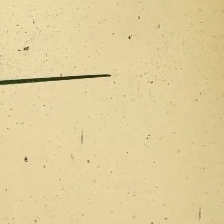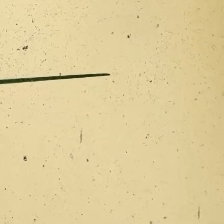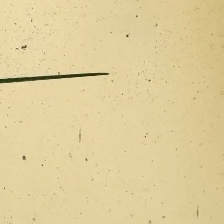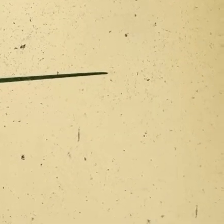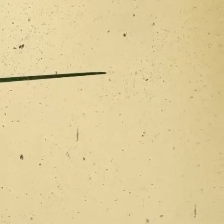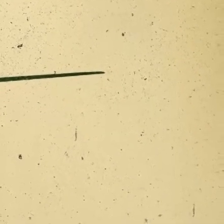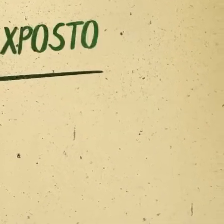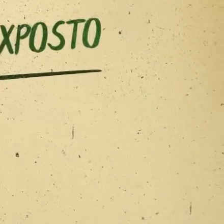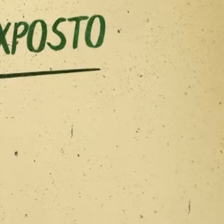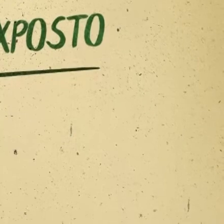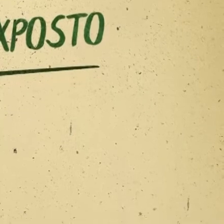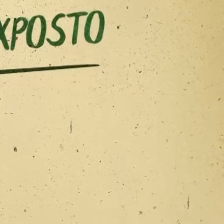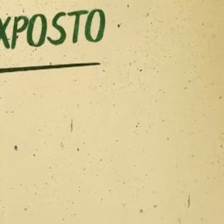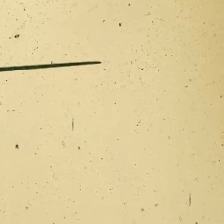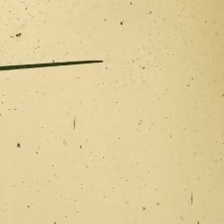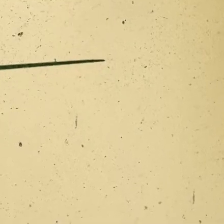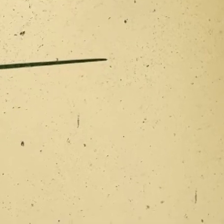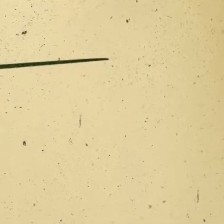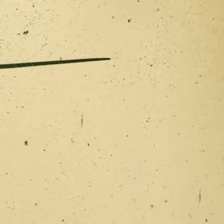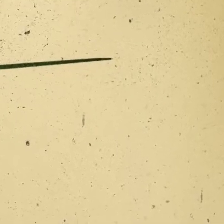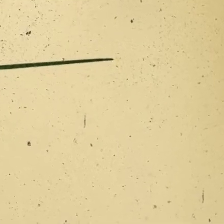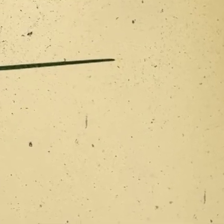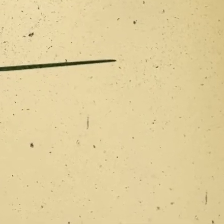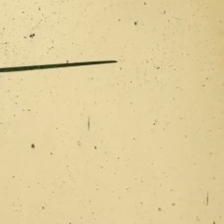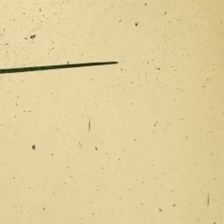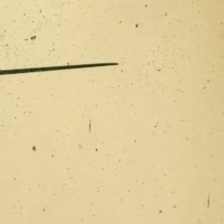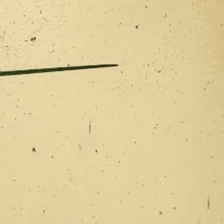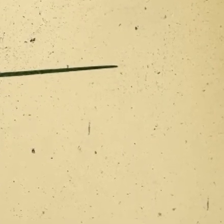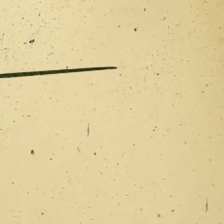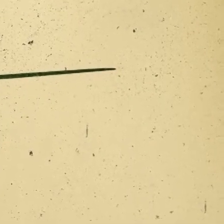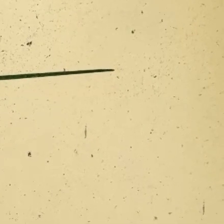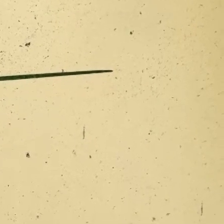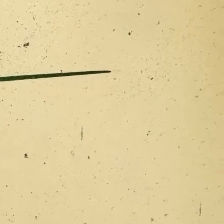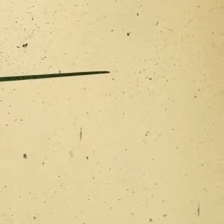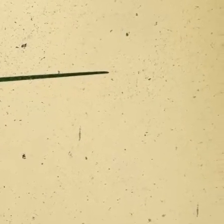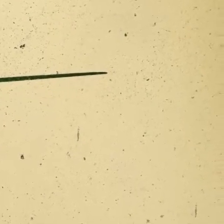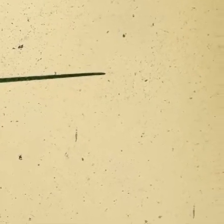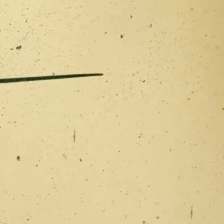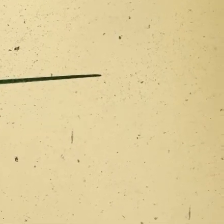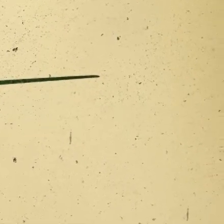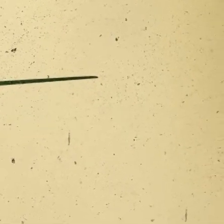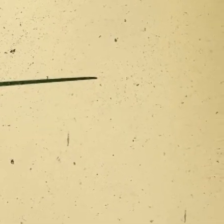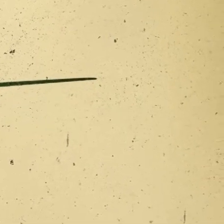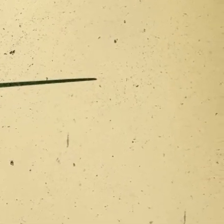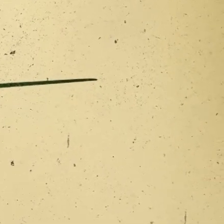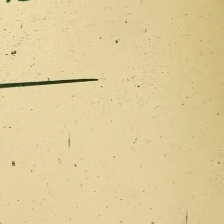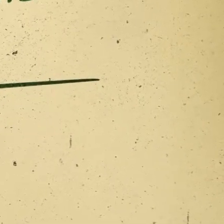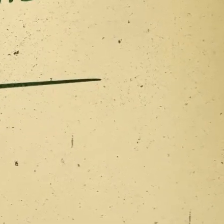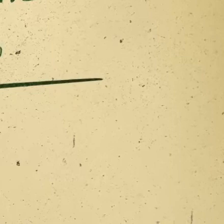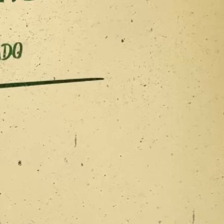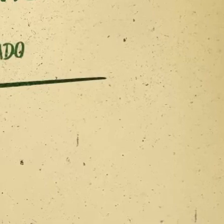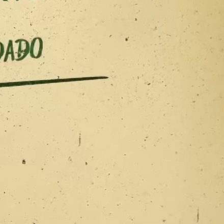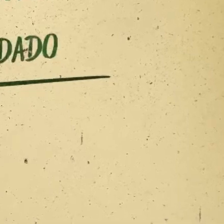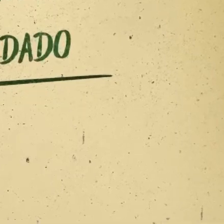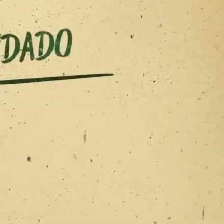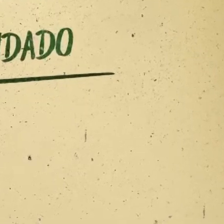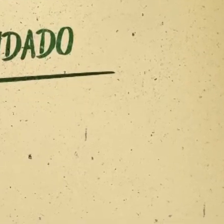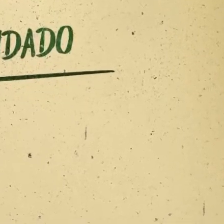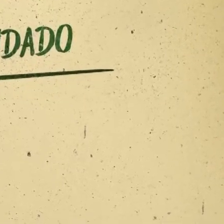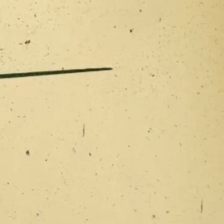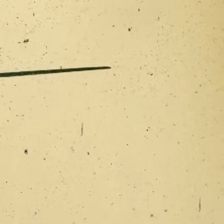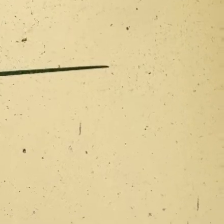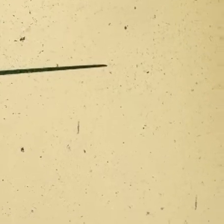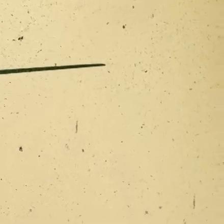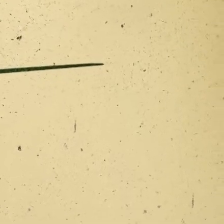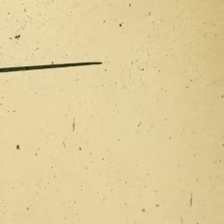pouca, mas você não fica exposto. Prefira lugar ventilado. Se tiver cheio de gente, saia logo do ambiente, que não é recomendado.